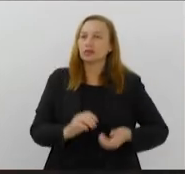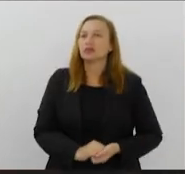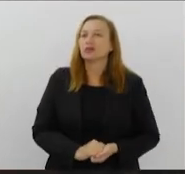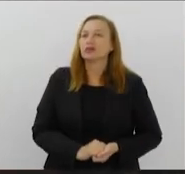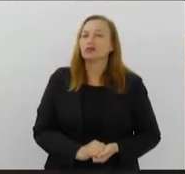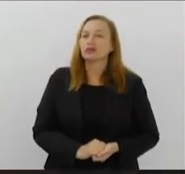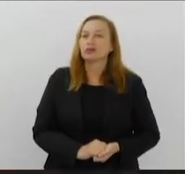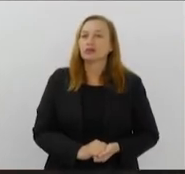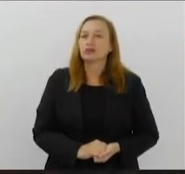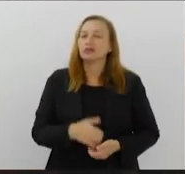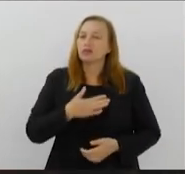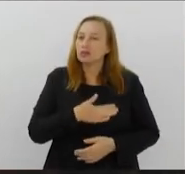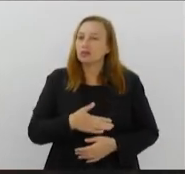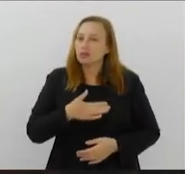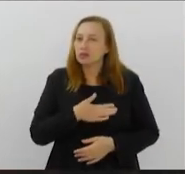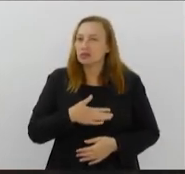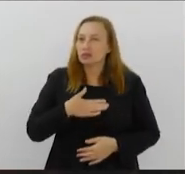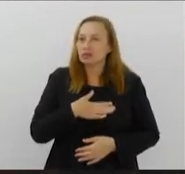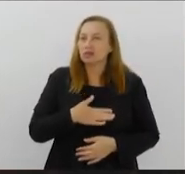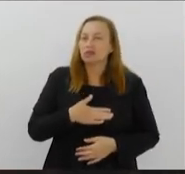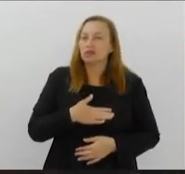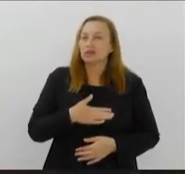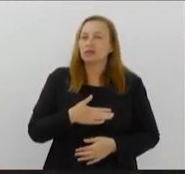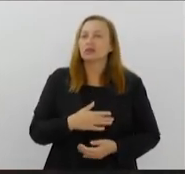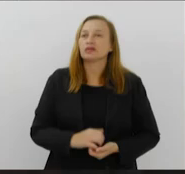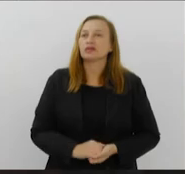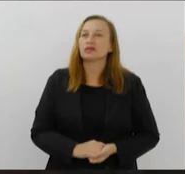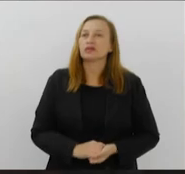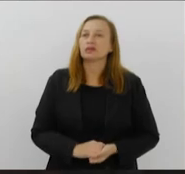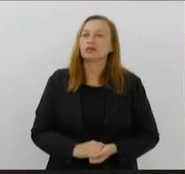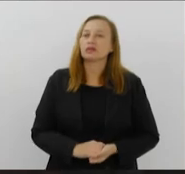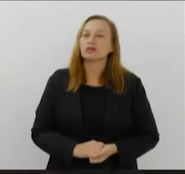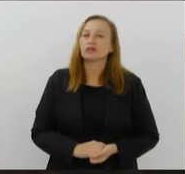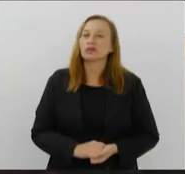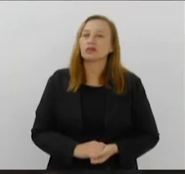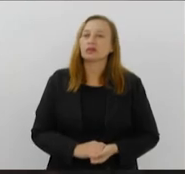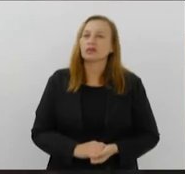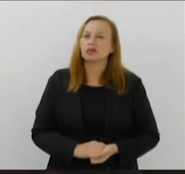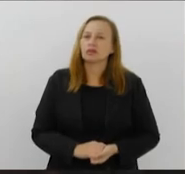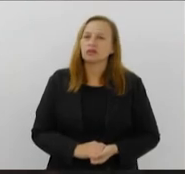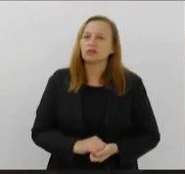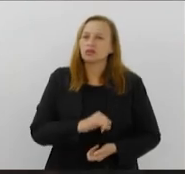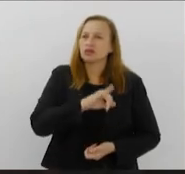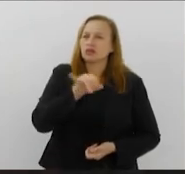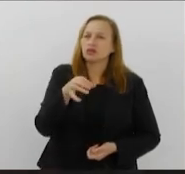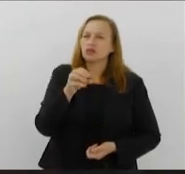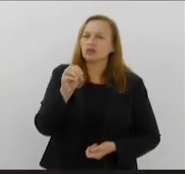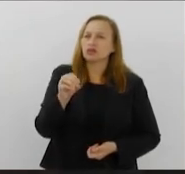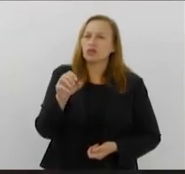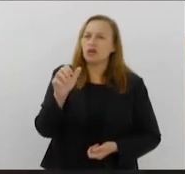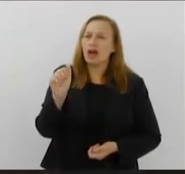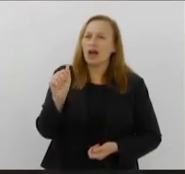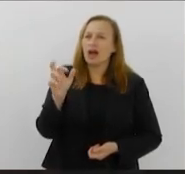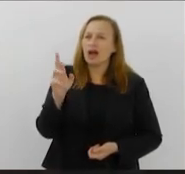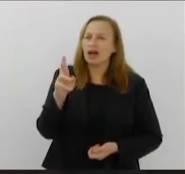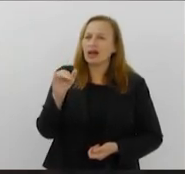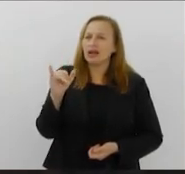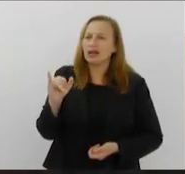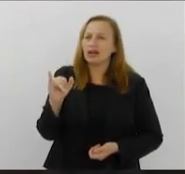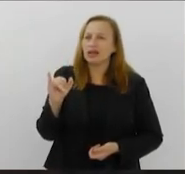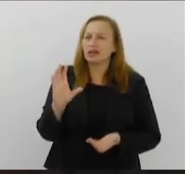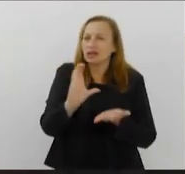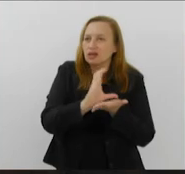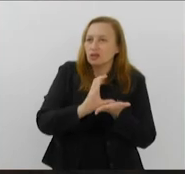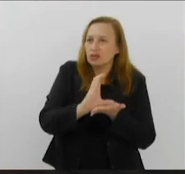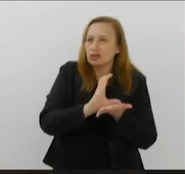eu gostaria de passar a palavra a Joari Silva, que é conselheiro